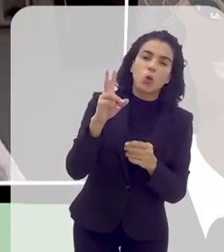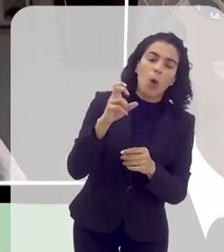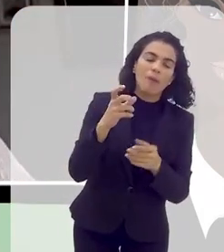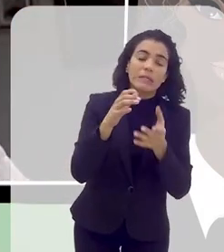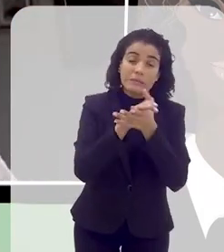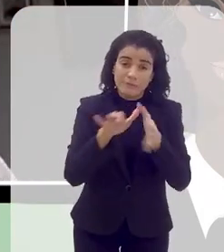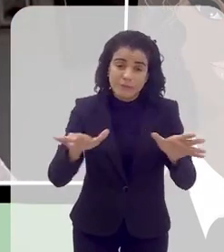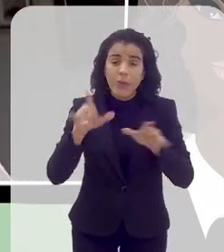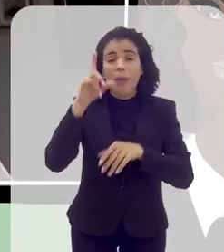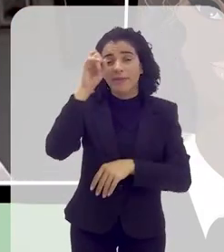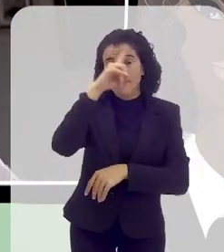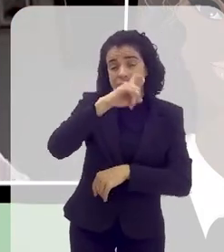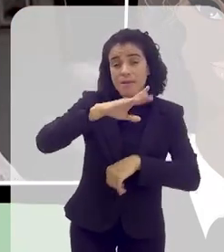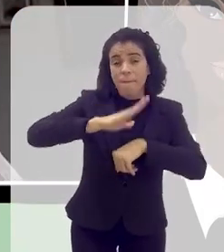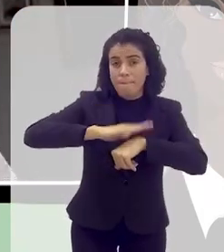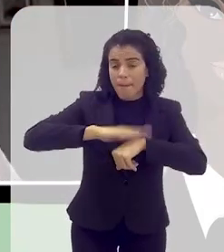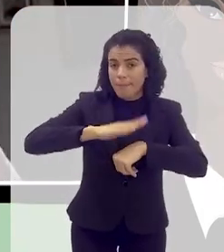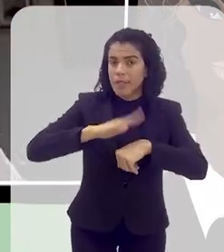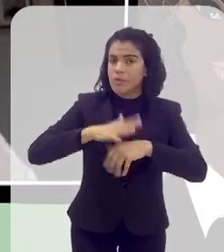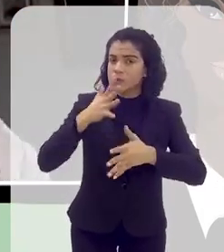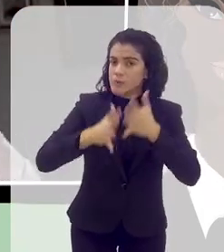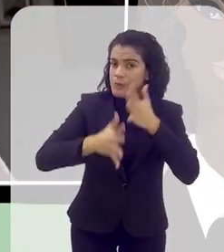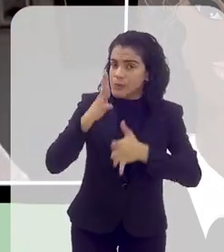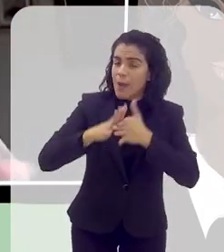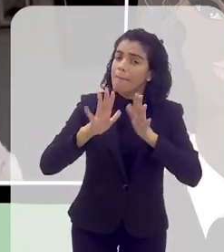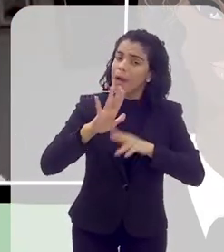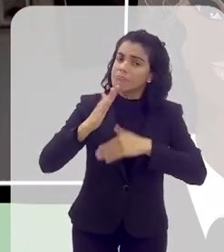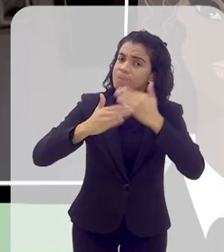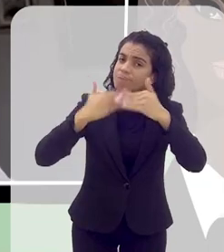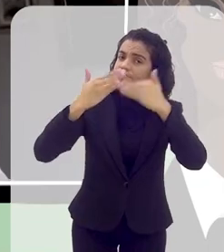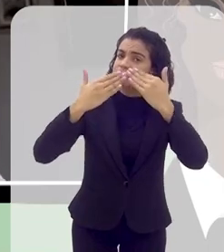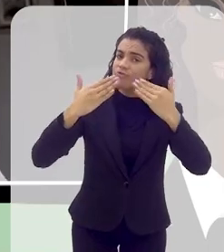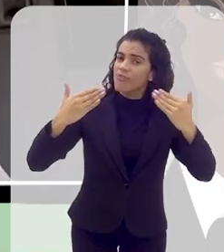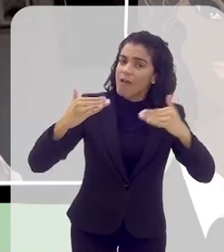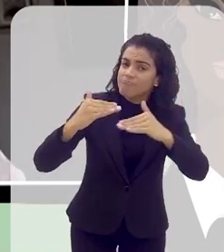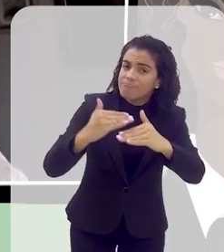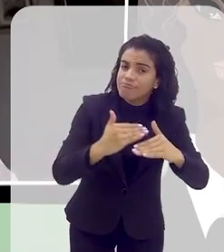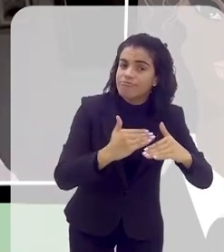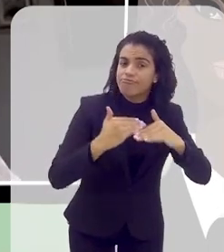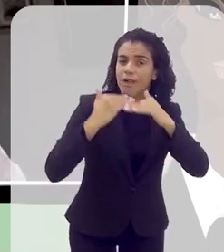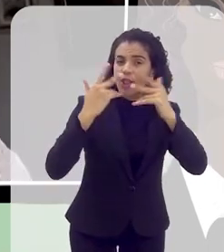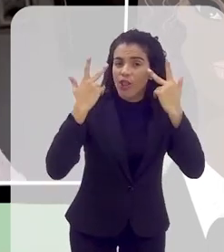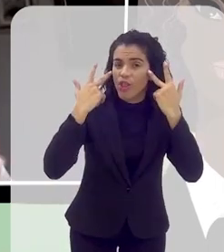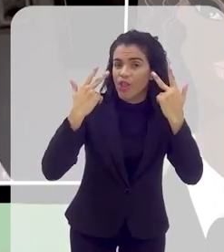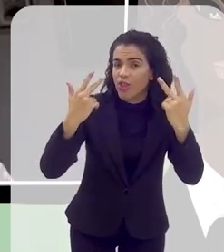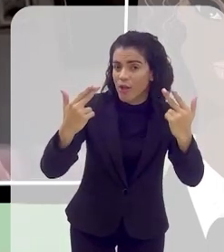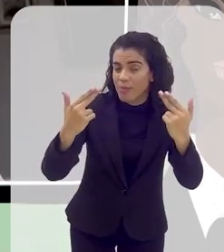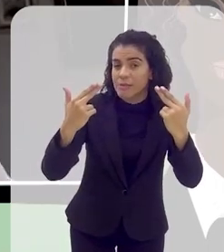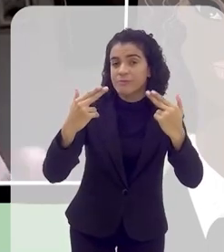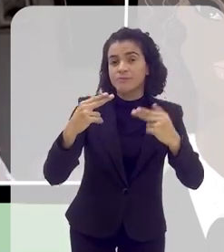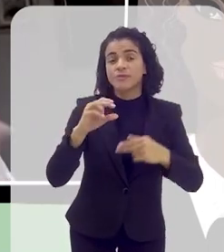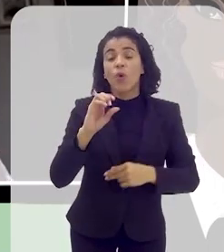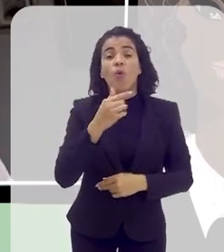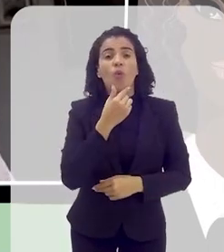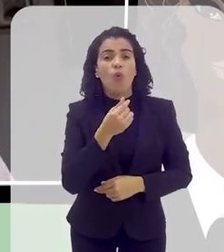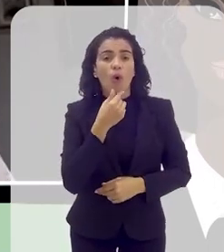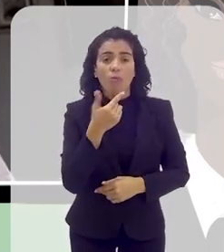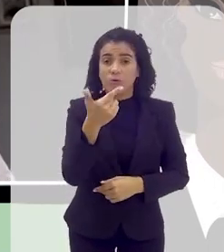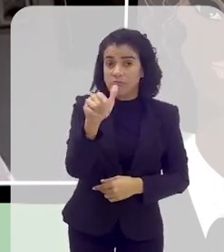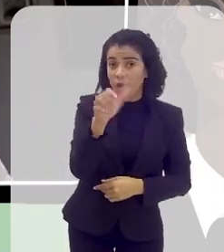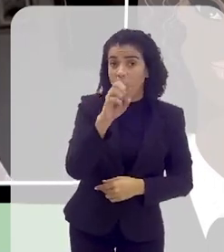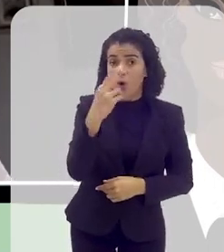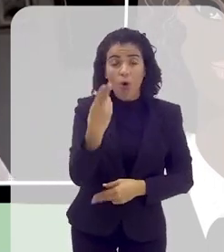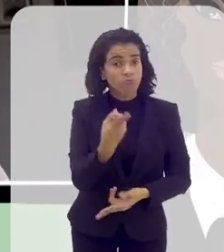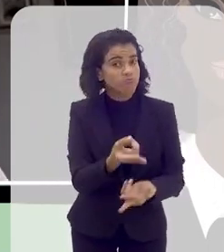separação seja difícil, né, um momento, mas as coisas vão se normalizando. E quando isso é o homem não tem ou não